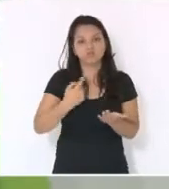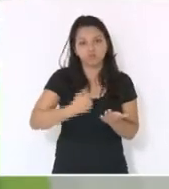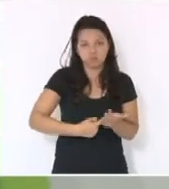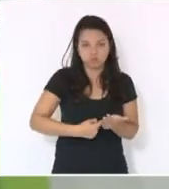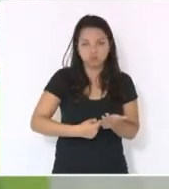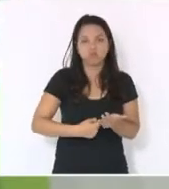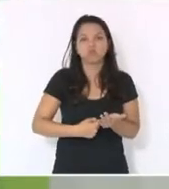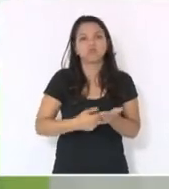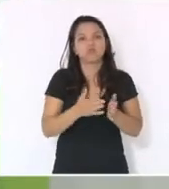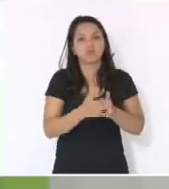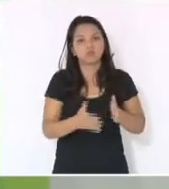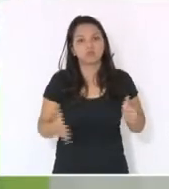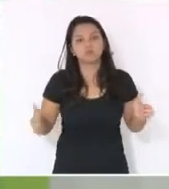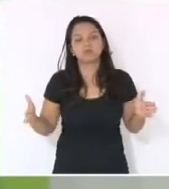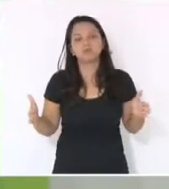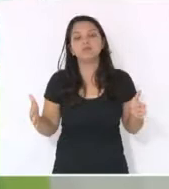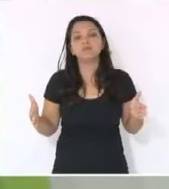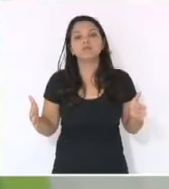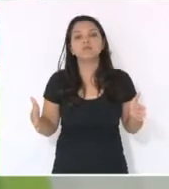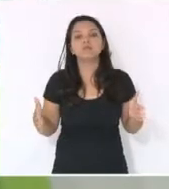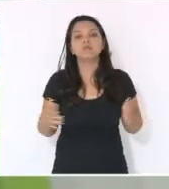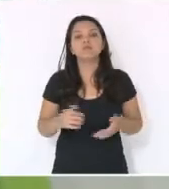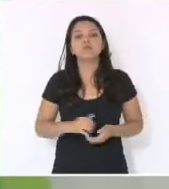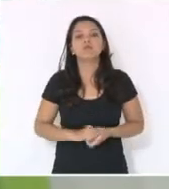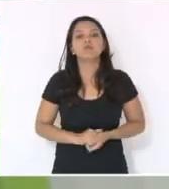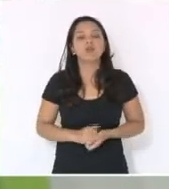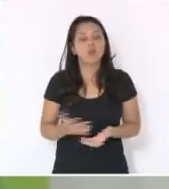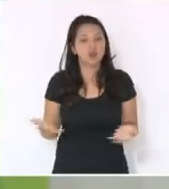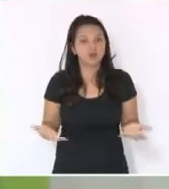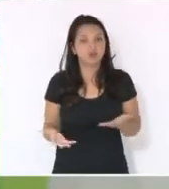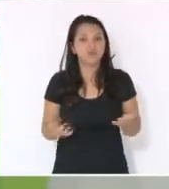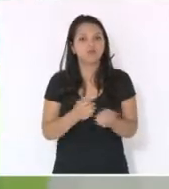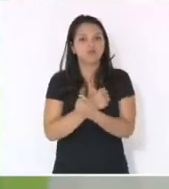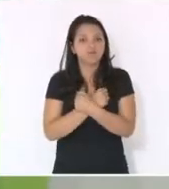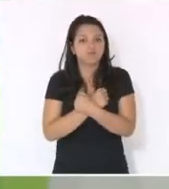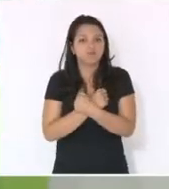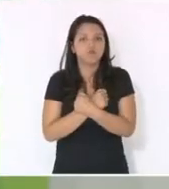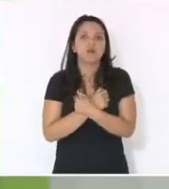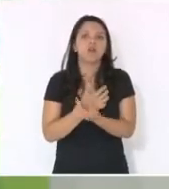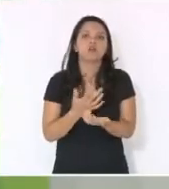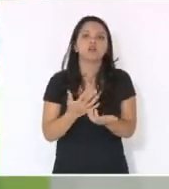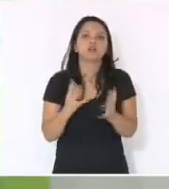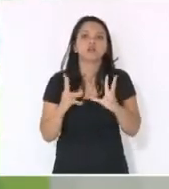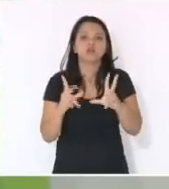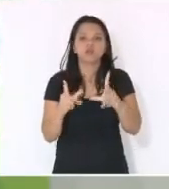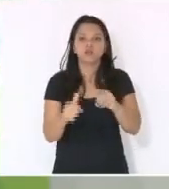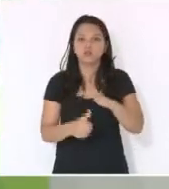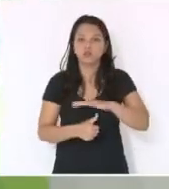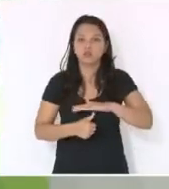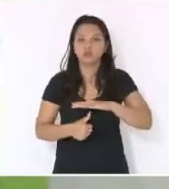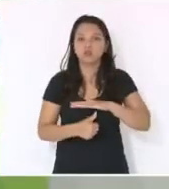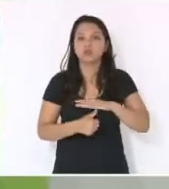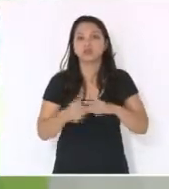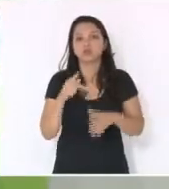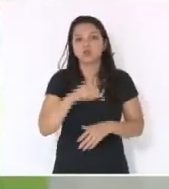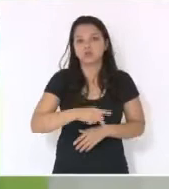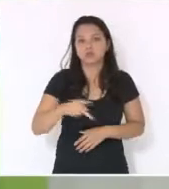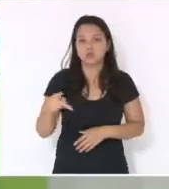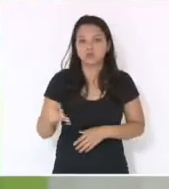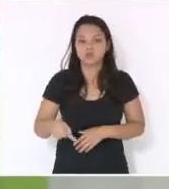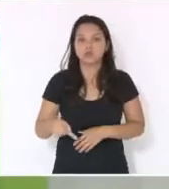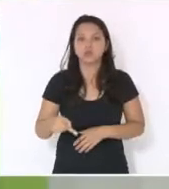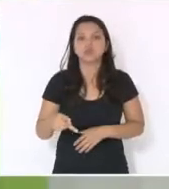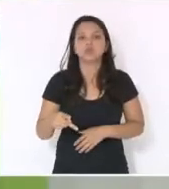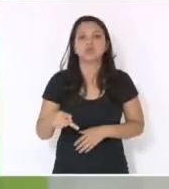tempo. Deixo aqui o meu abraço a toda a reitoria, aos seus professores,